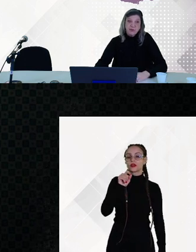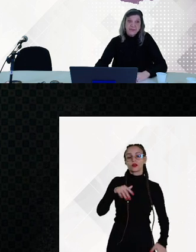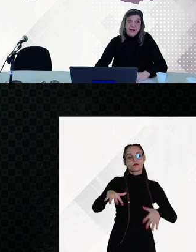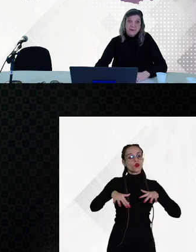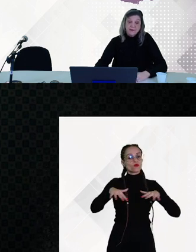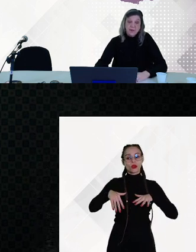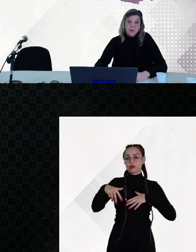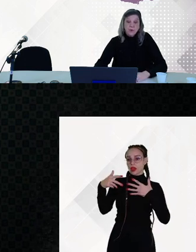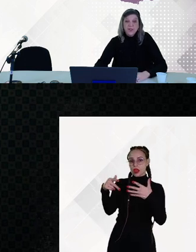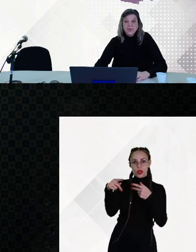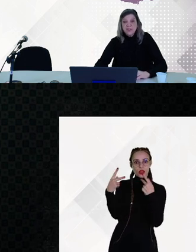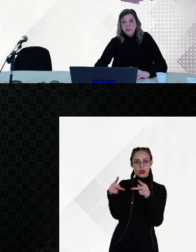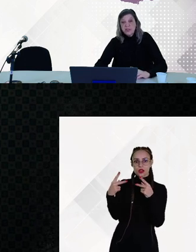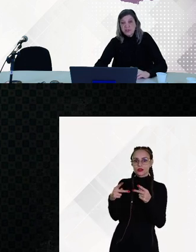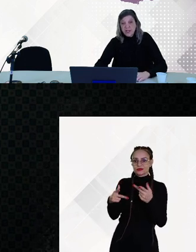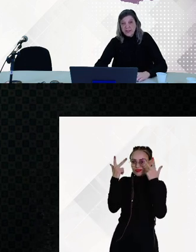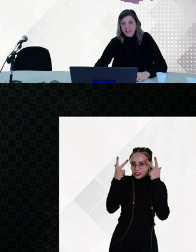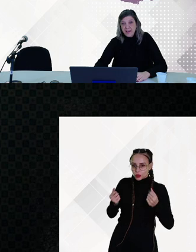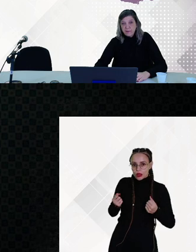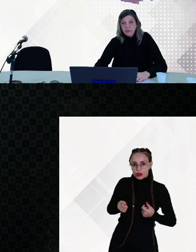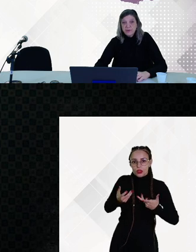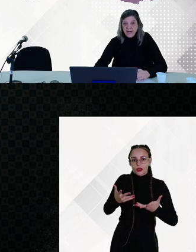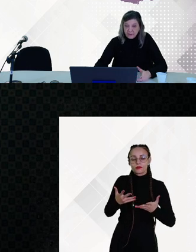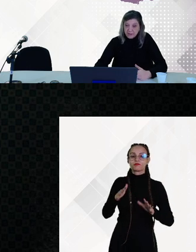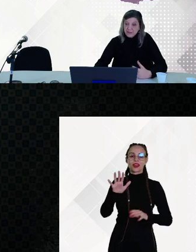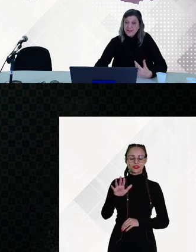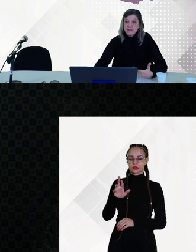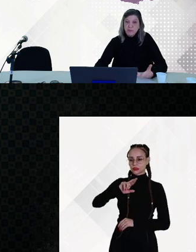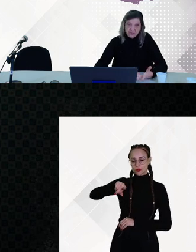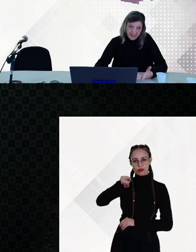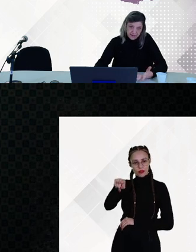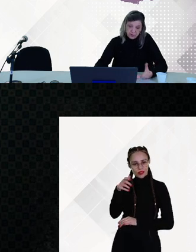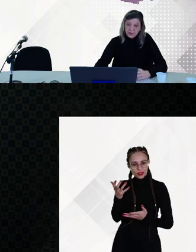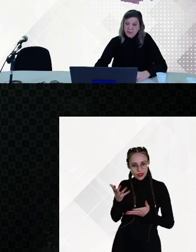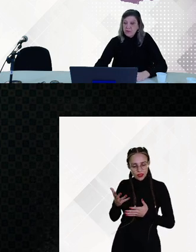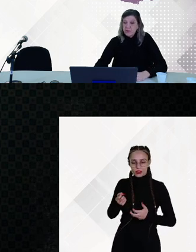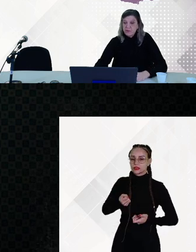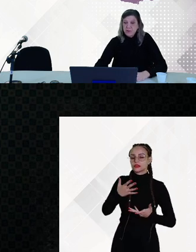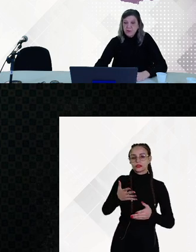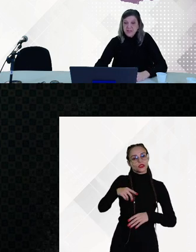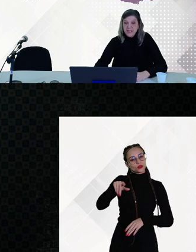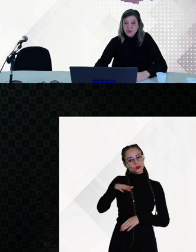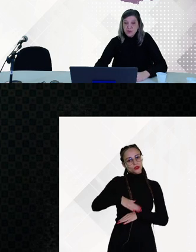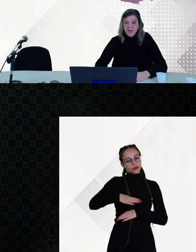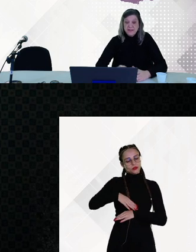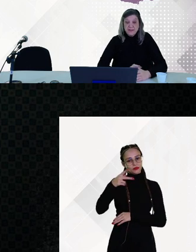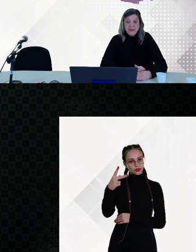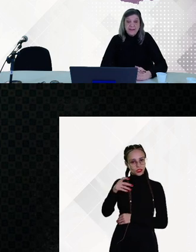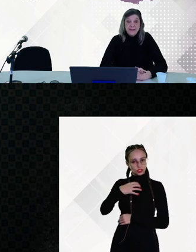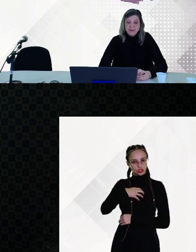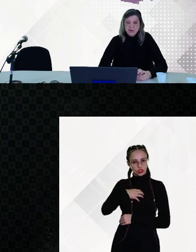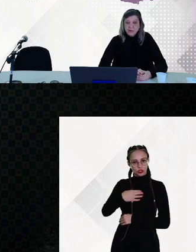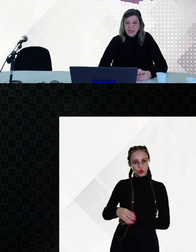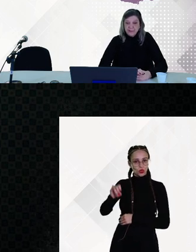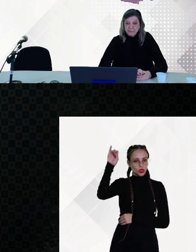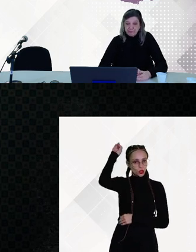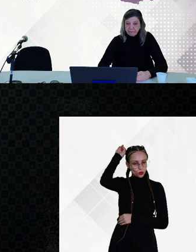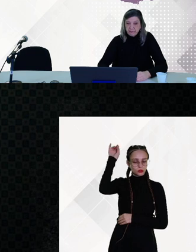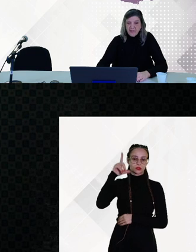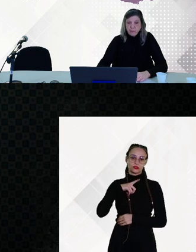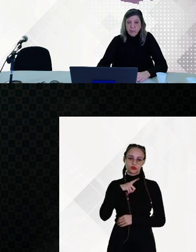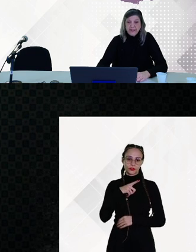movimentos involuntários, o que a gente pode achar que é voluntário, que ele está respondendo de forma consciente, mas ele tem essa